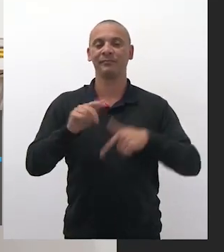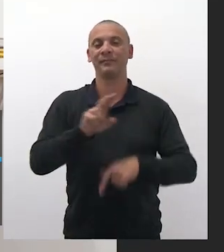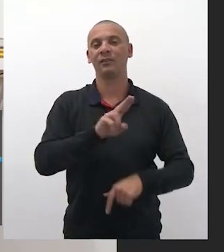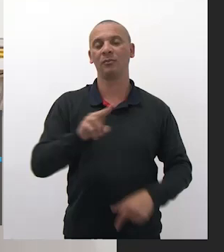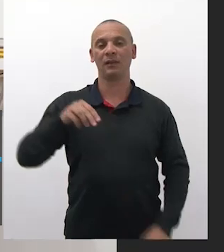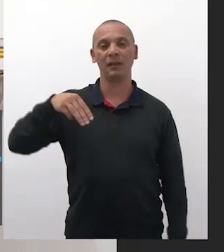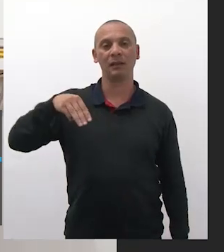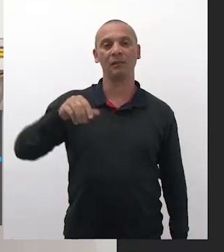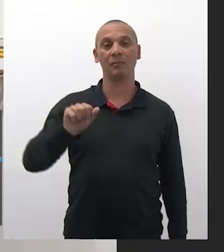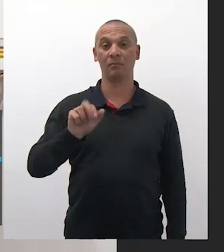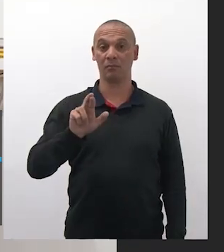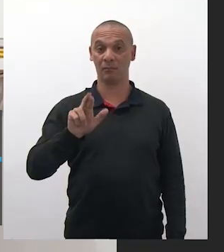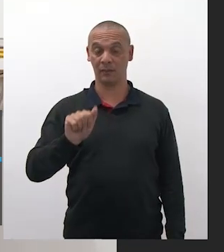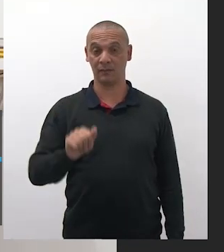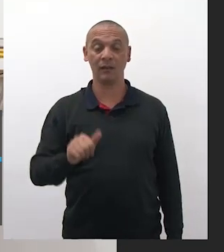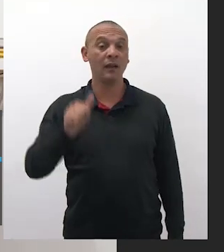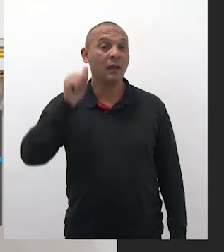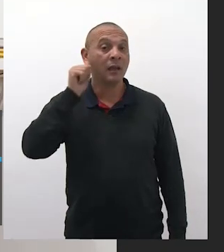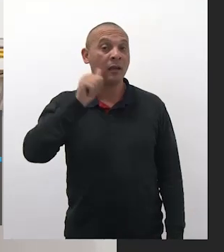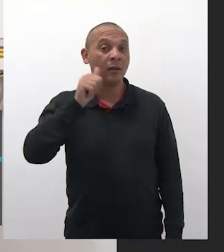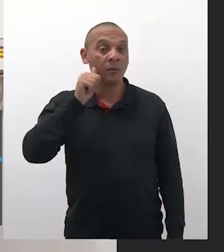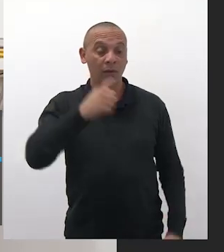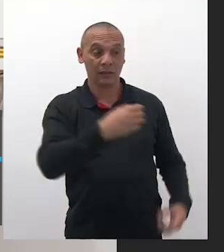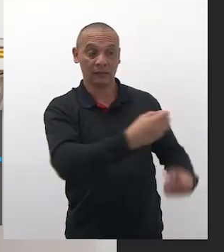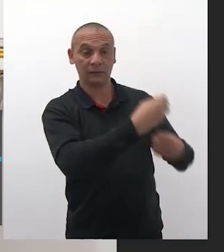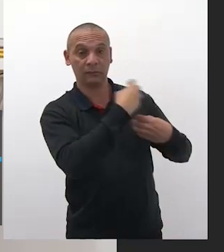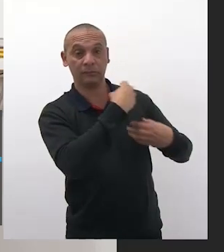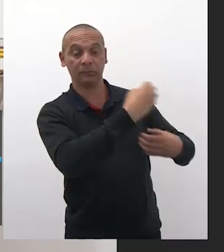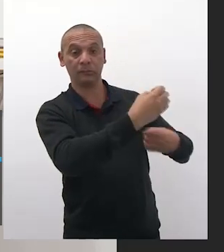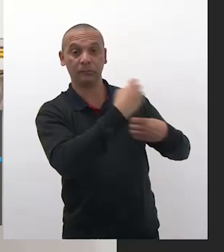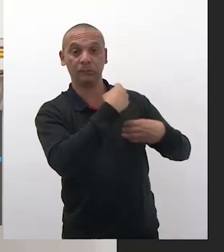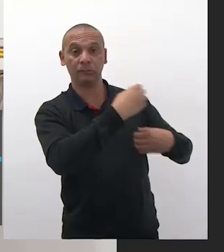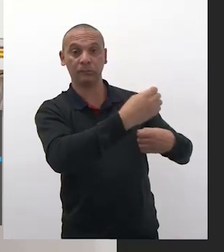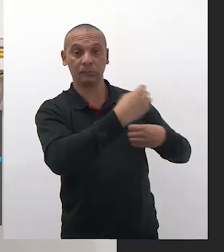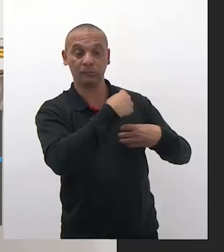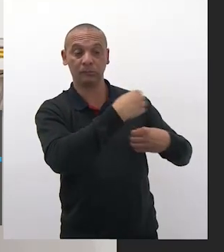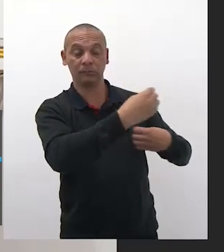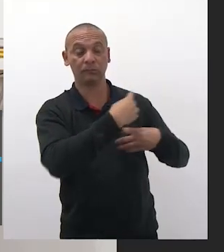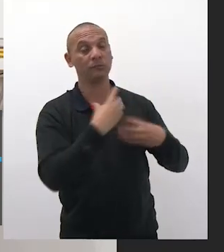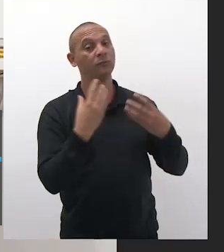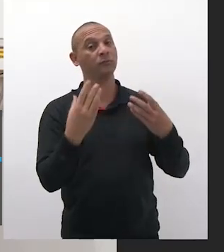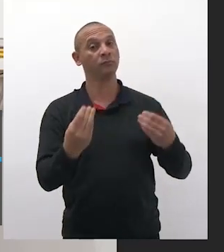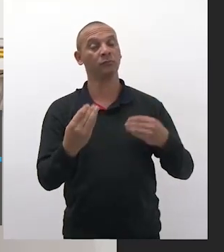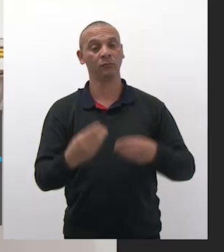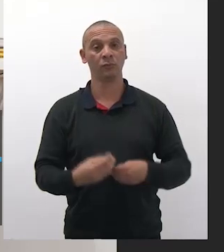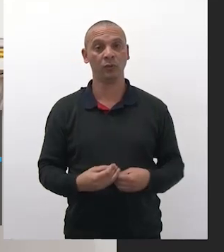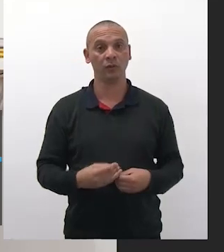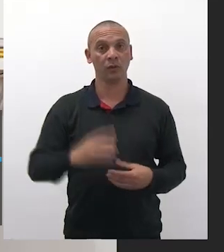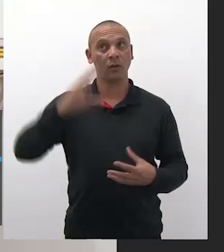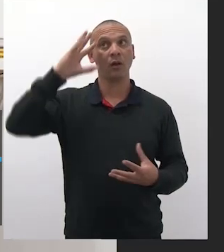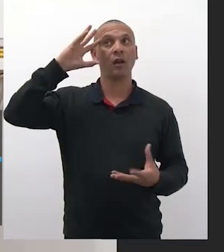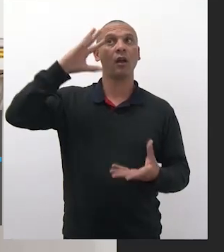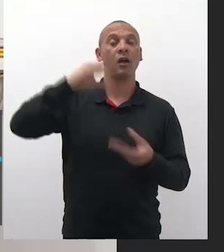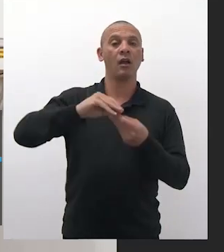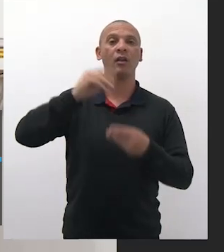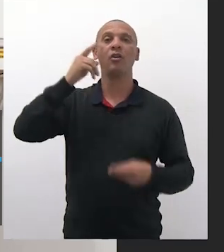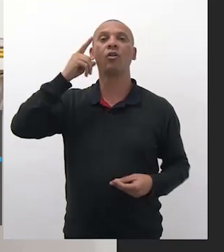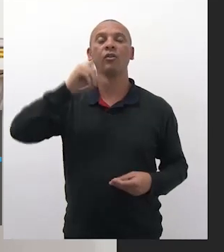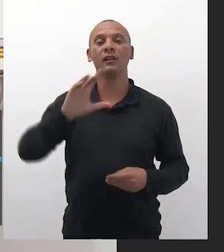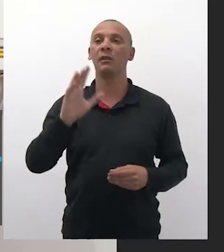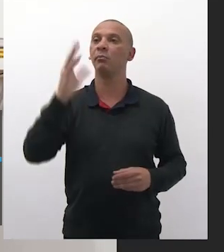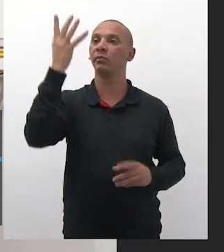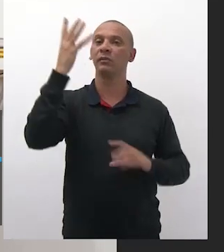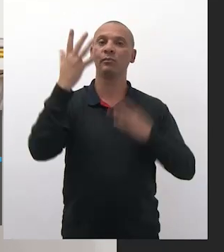Mara, que era uma inspetora assim, que me ensinou muito como professora, sabe, a resolver as